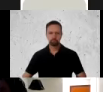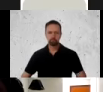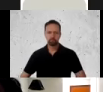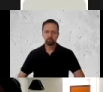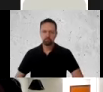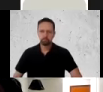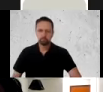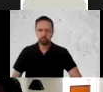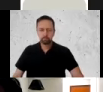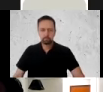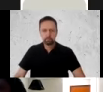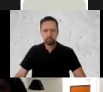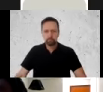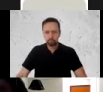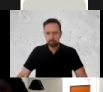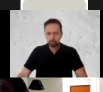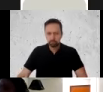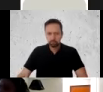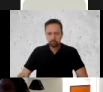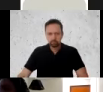ser mais congestionado em relação ao vizinho.